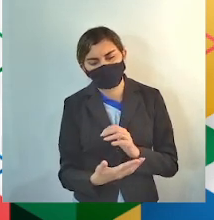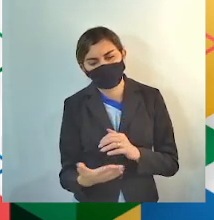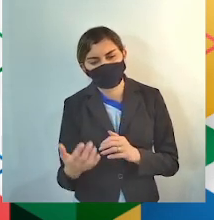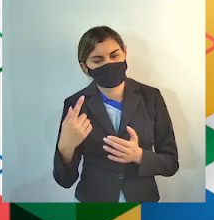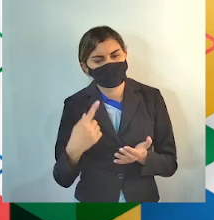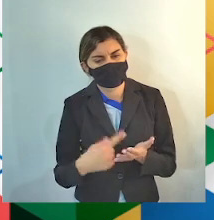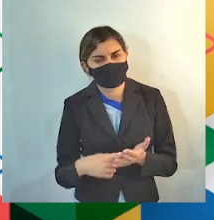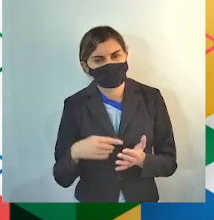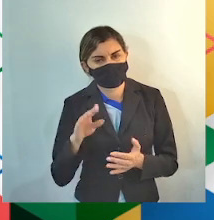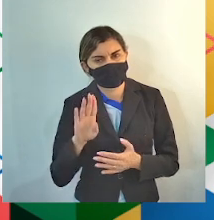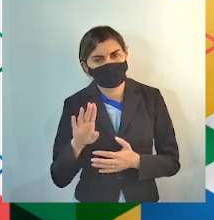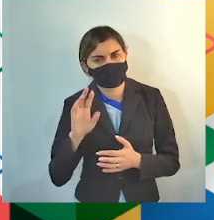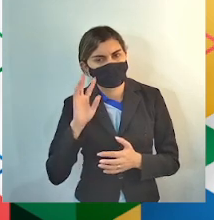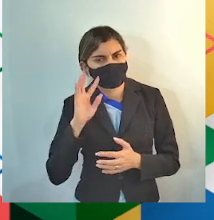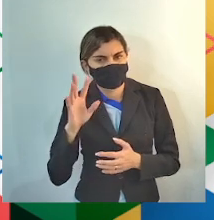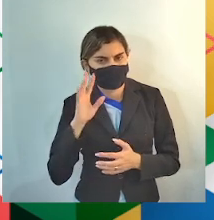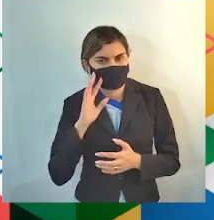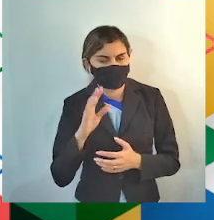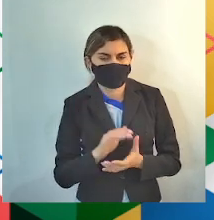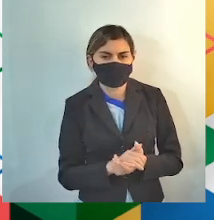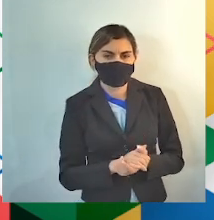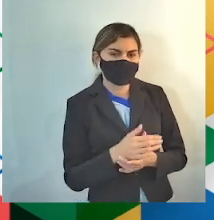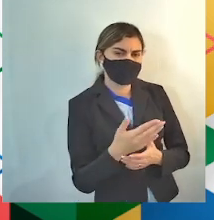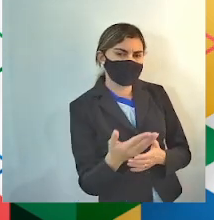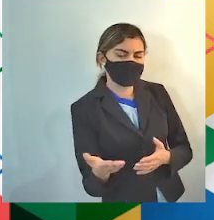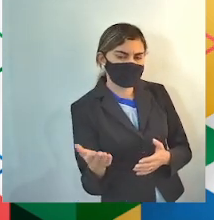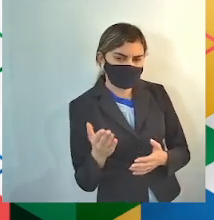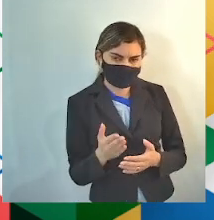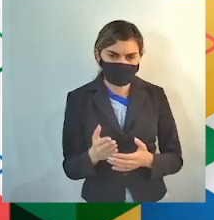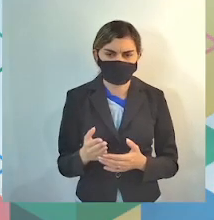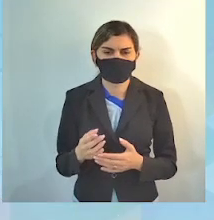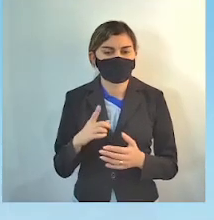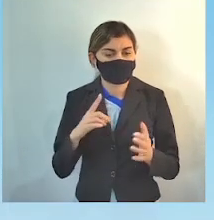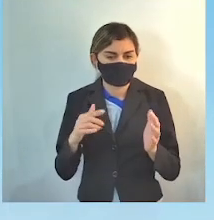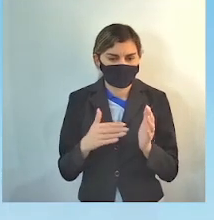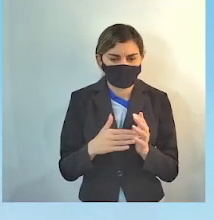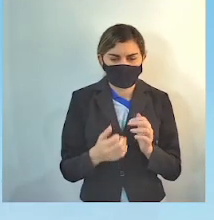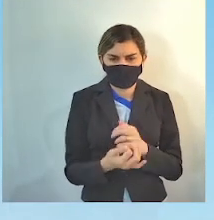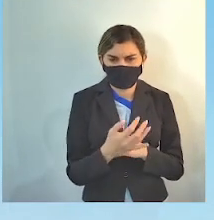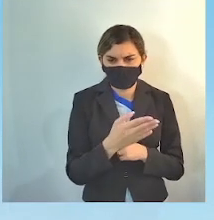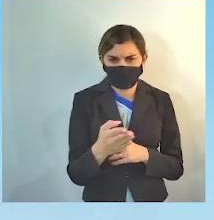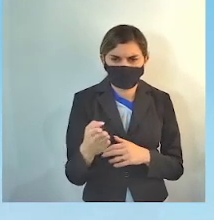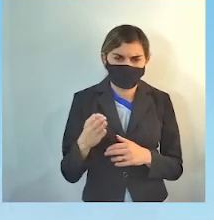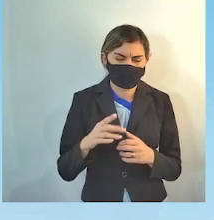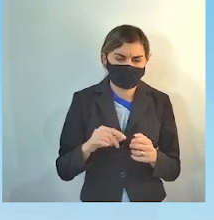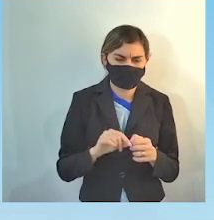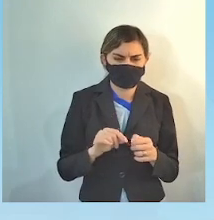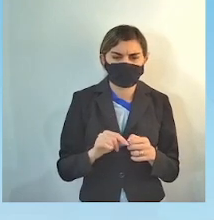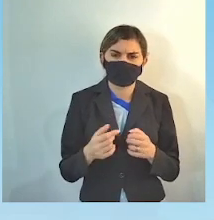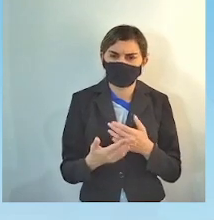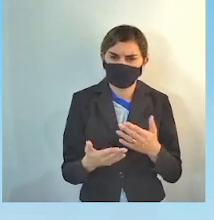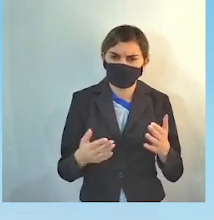marco referencial. It's very important. Até quando você for writing,